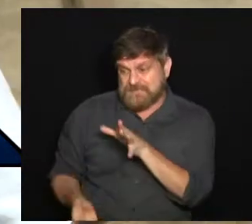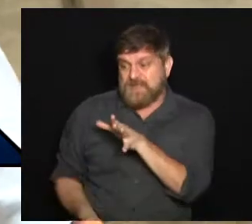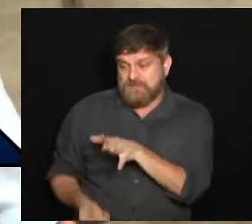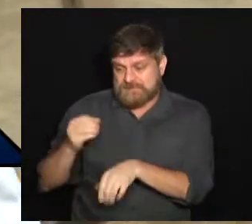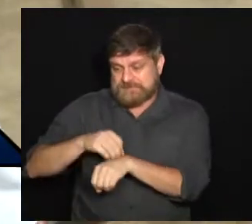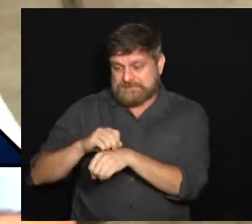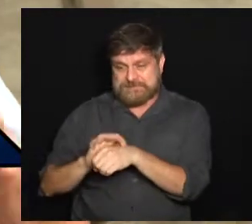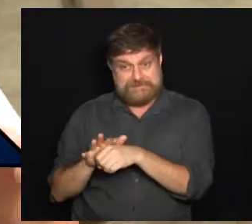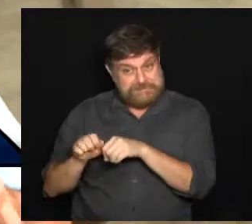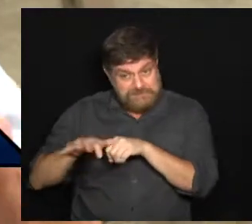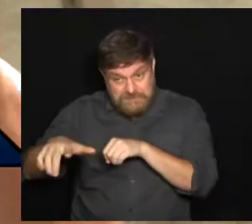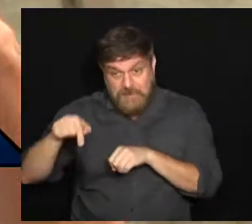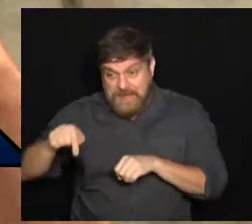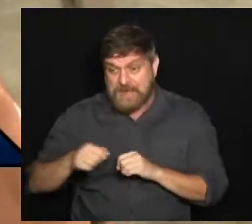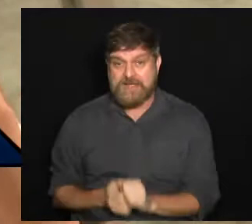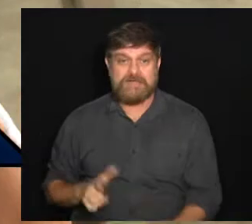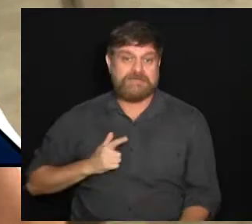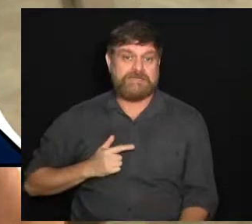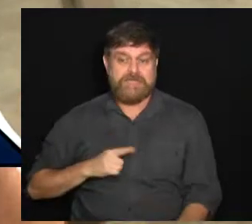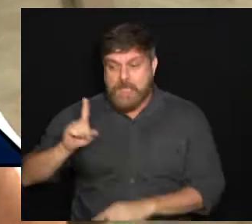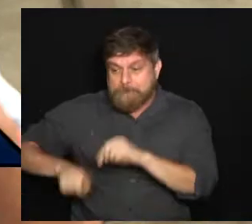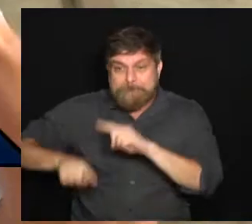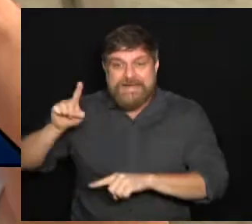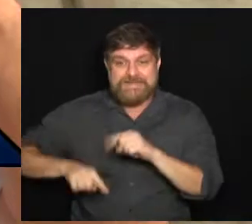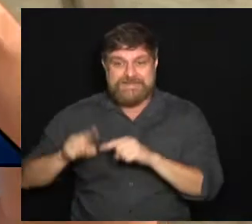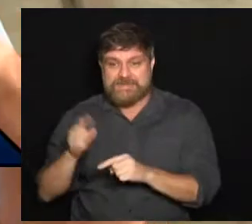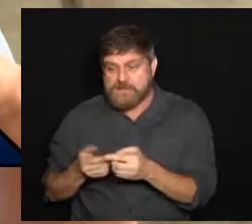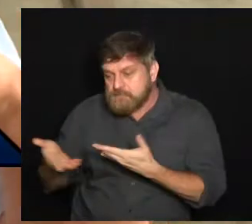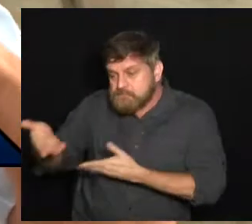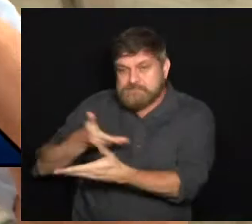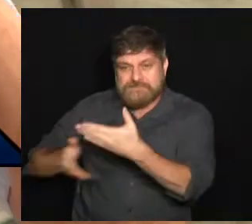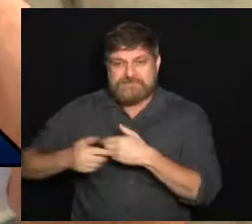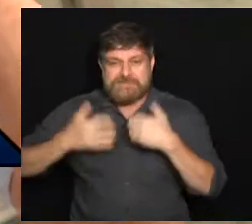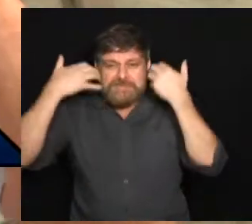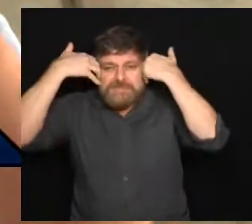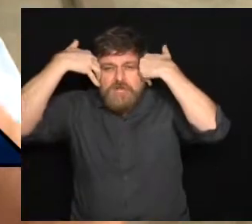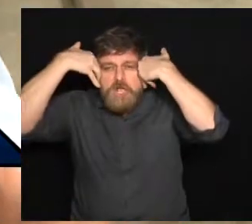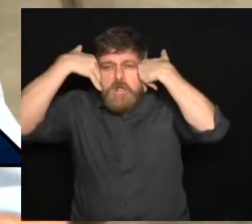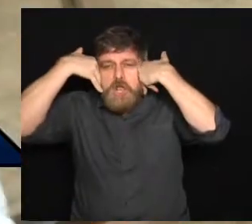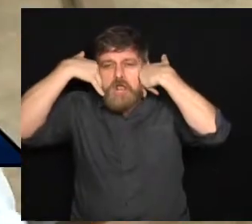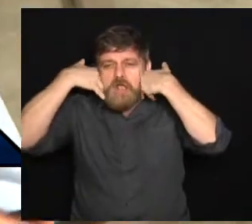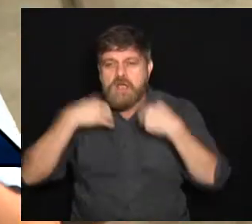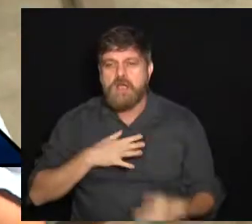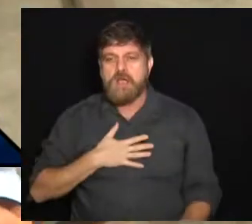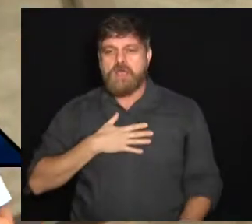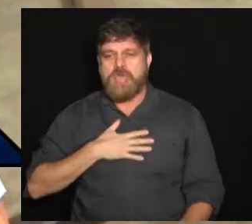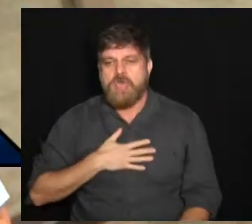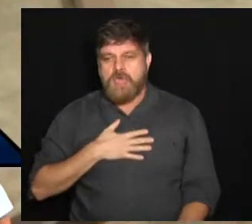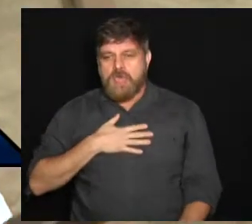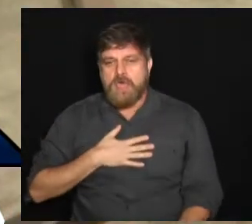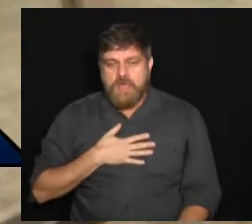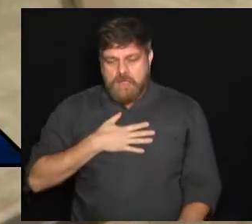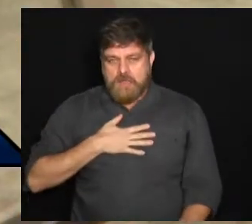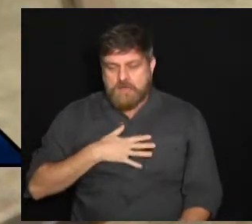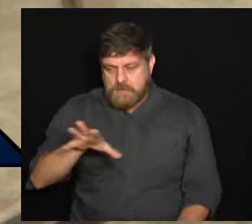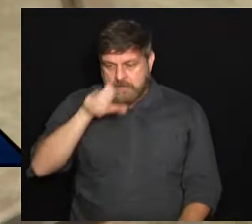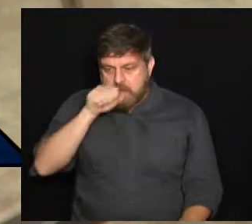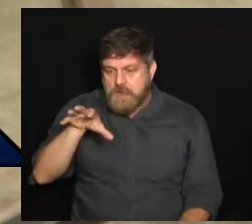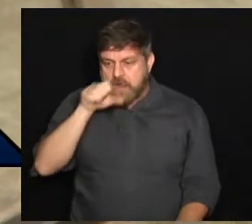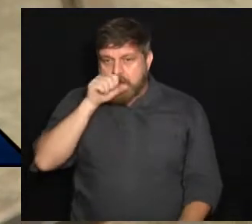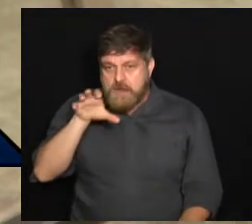né? A pessoa na academia, você compartilha os mesmos aparelhos, você está suado, você está ofegante, você está respirando com forte intensidade.